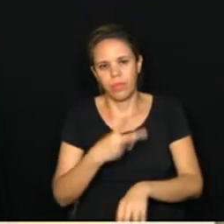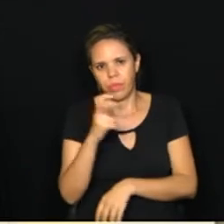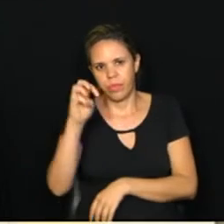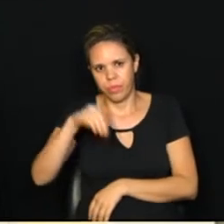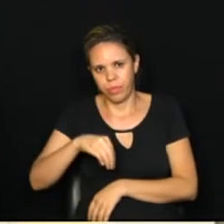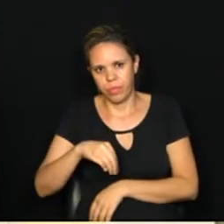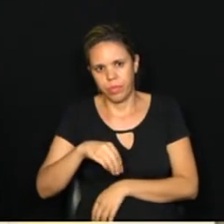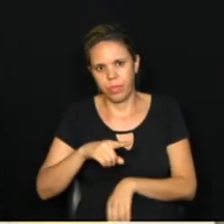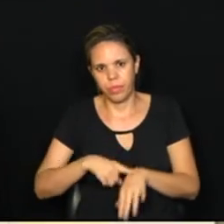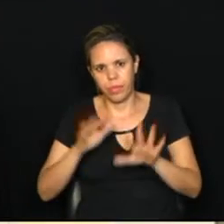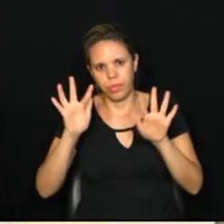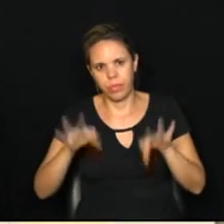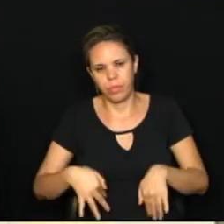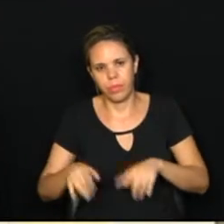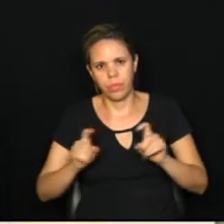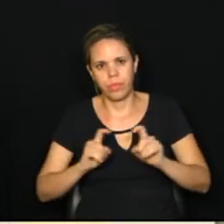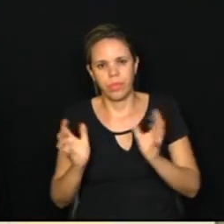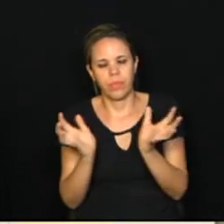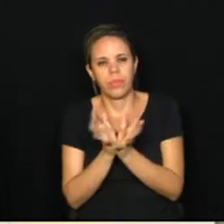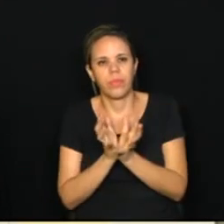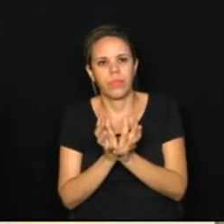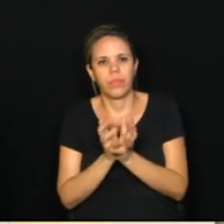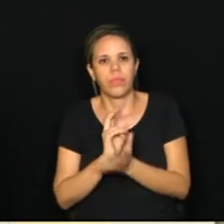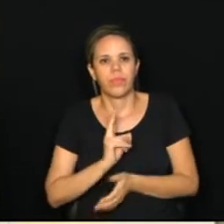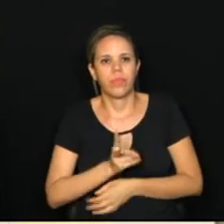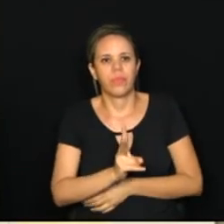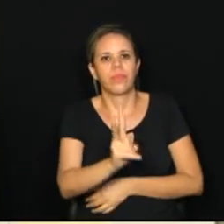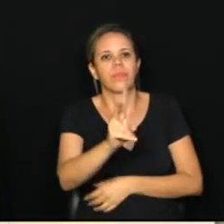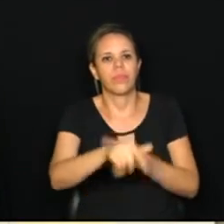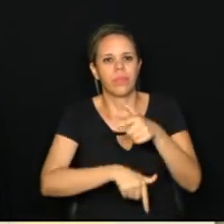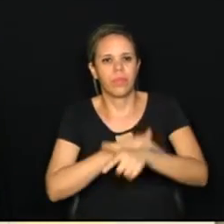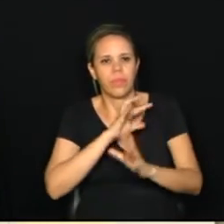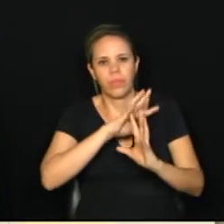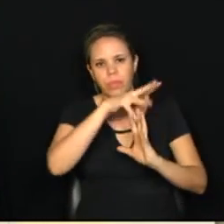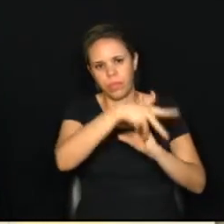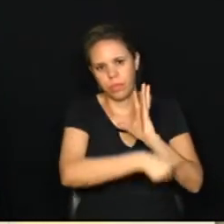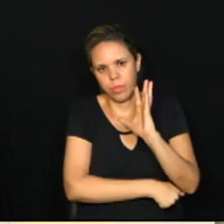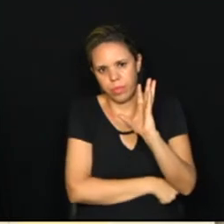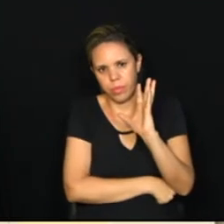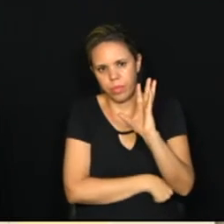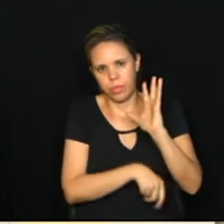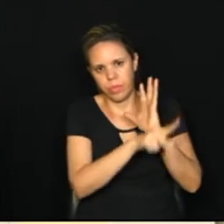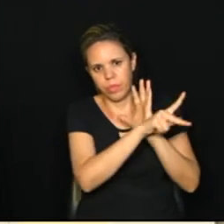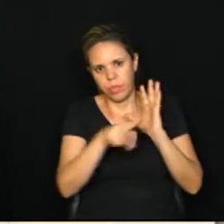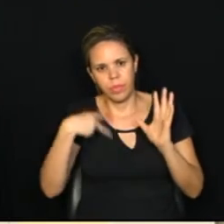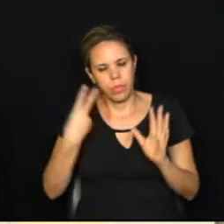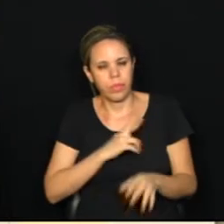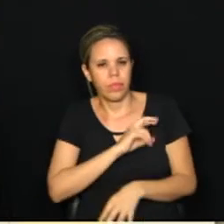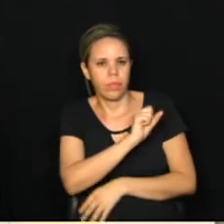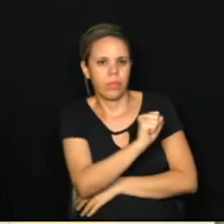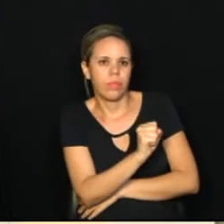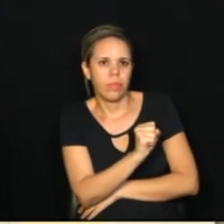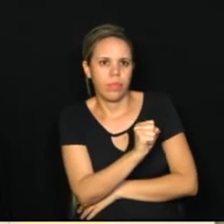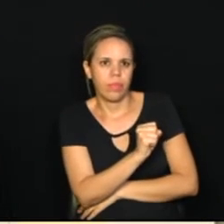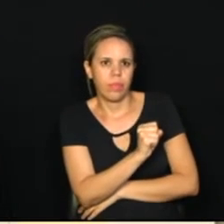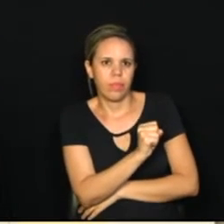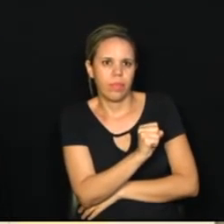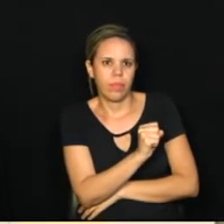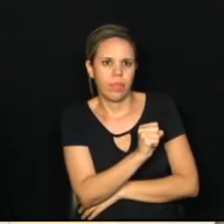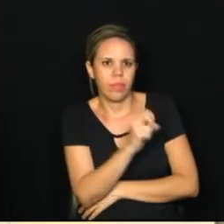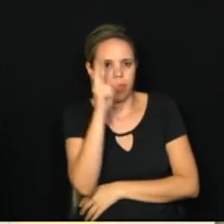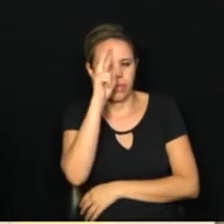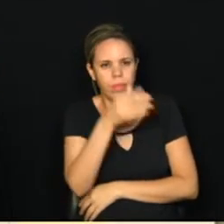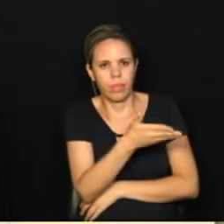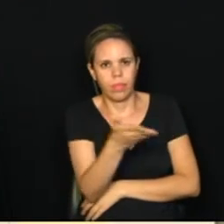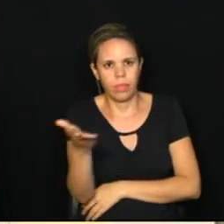17h25, hora então do fim desta reunião da Comissão Permanente de Meio Ambiente, que é presidida pelo vereador Luiz Rossini. Lembra